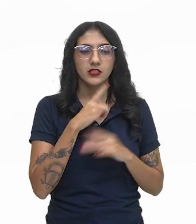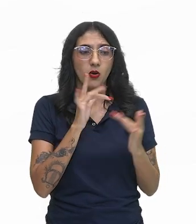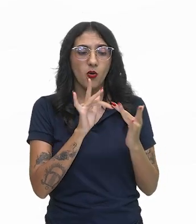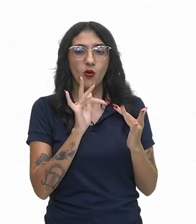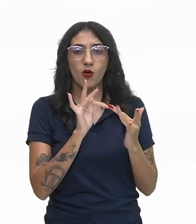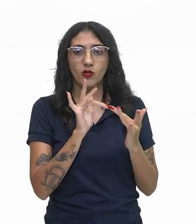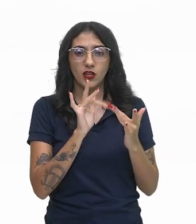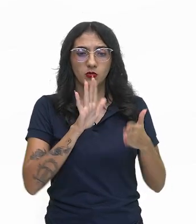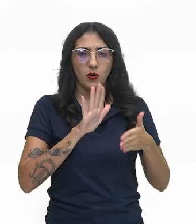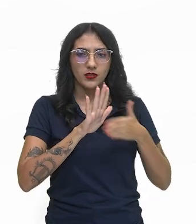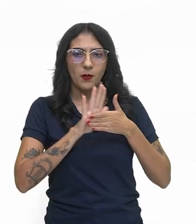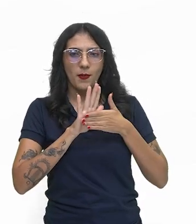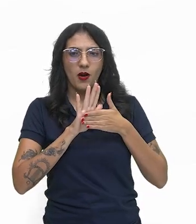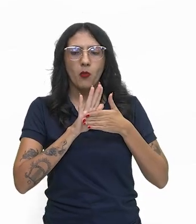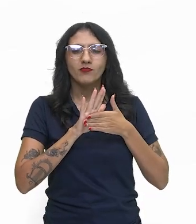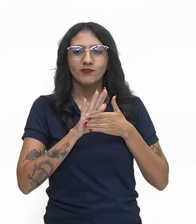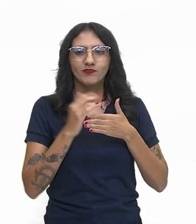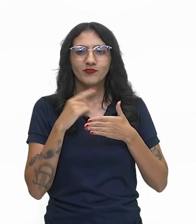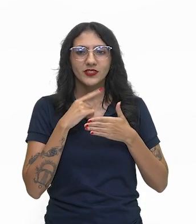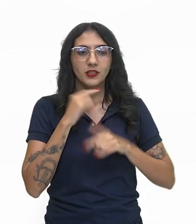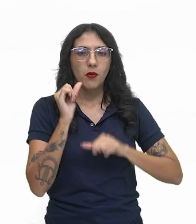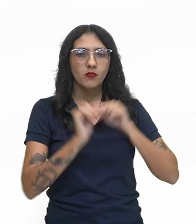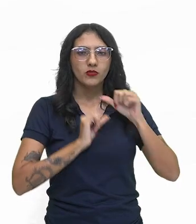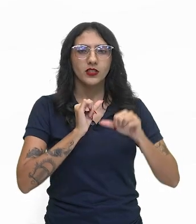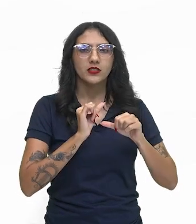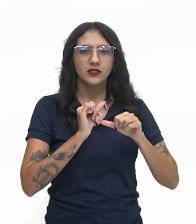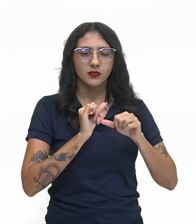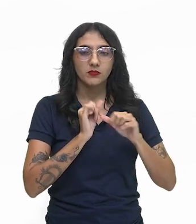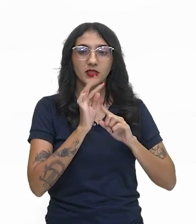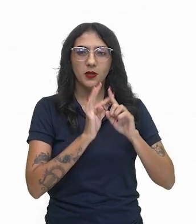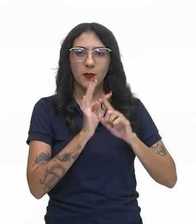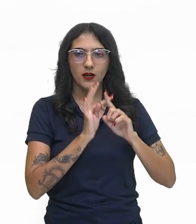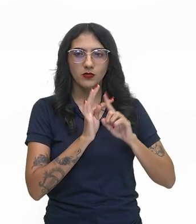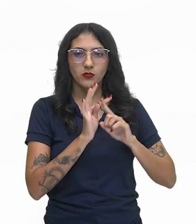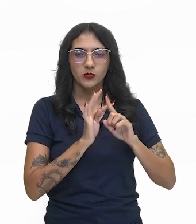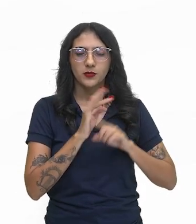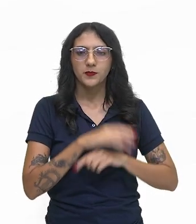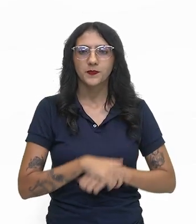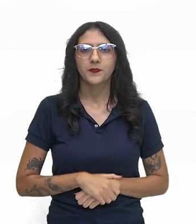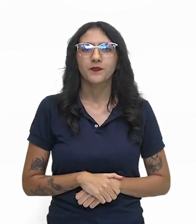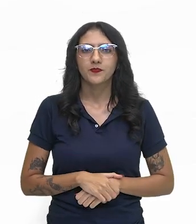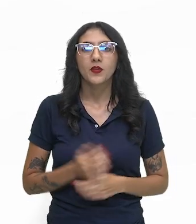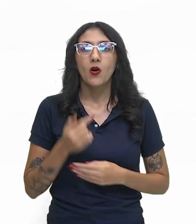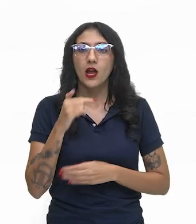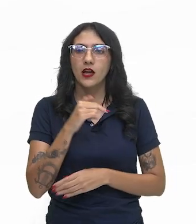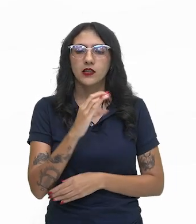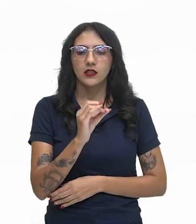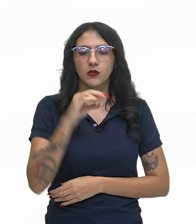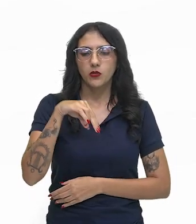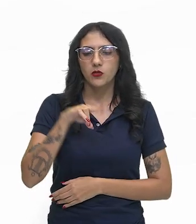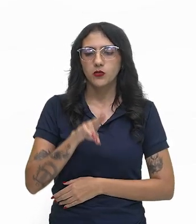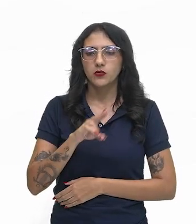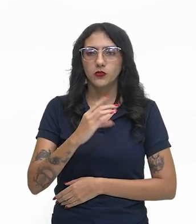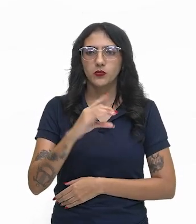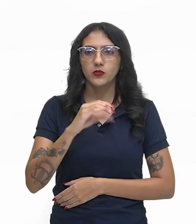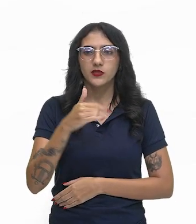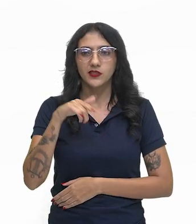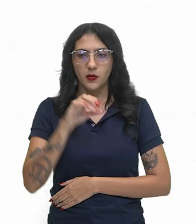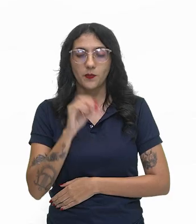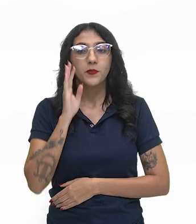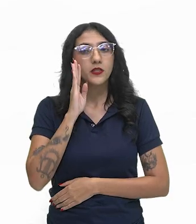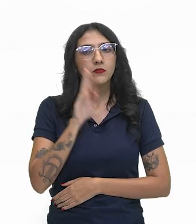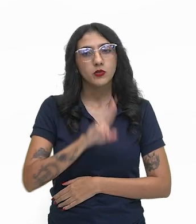partícula para partícula. Esta é a condução que vai ocorrer principalmente